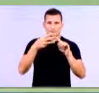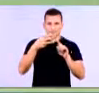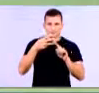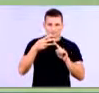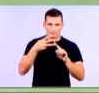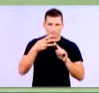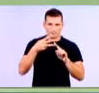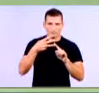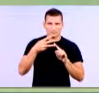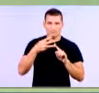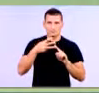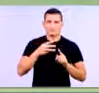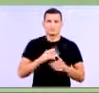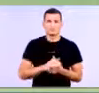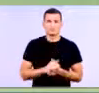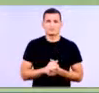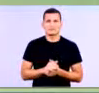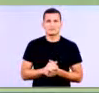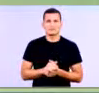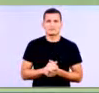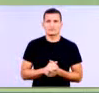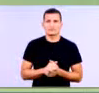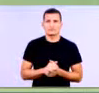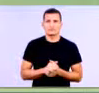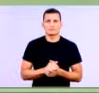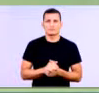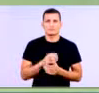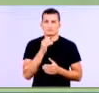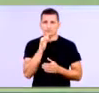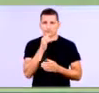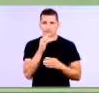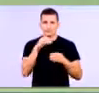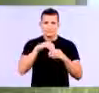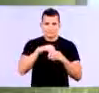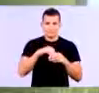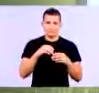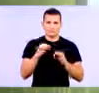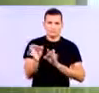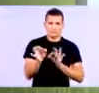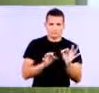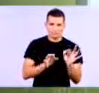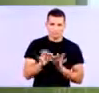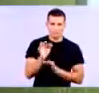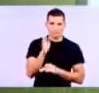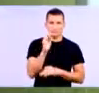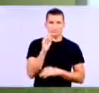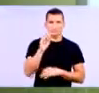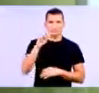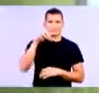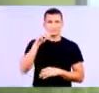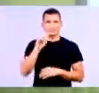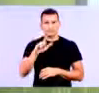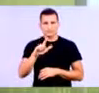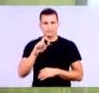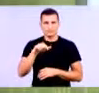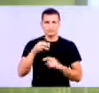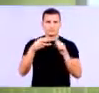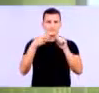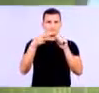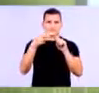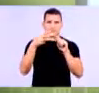é? Exatamente para fazer parte de um plano formal de recuperação de desastres, eles são os